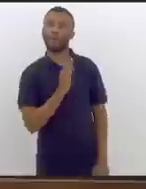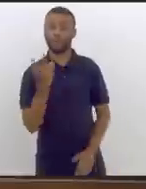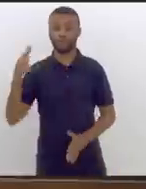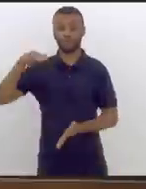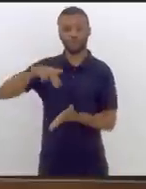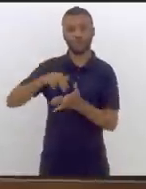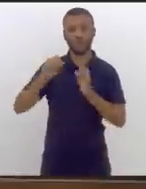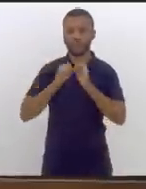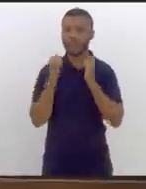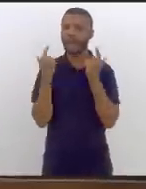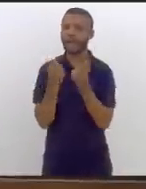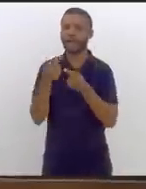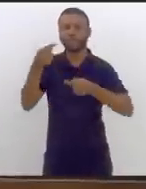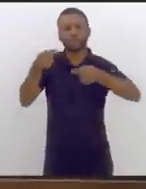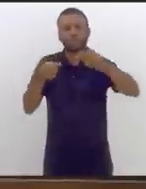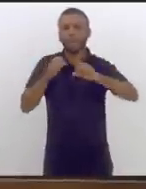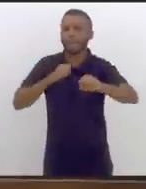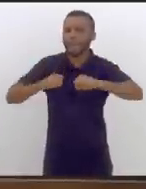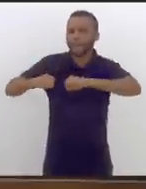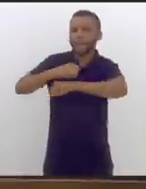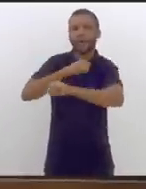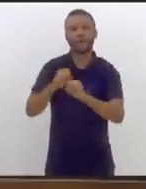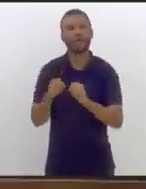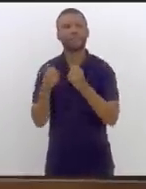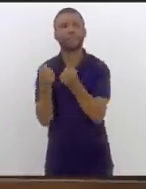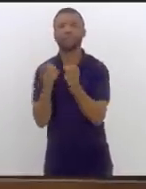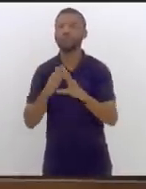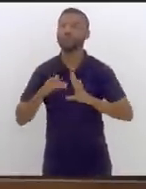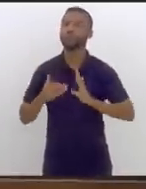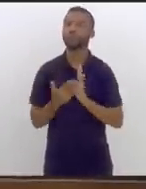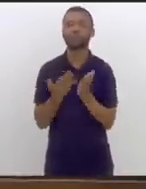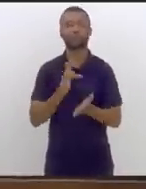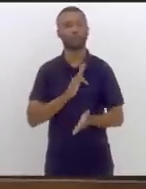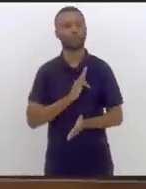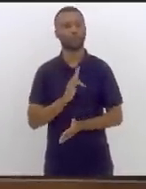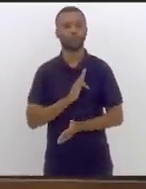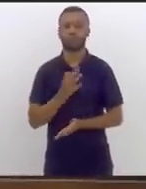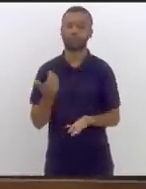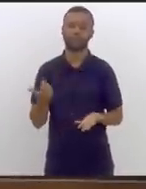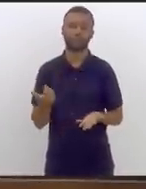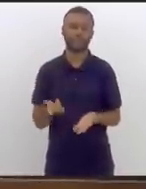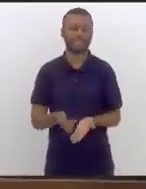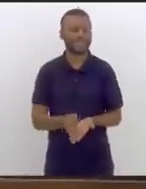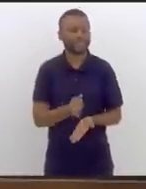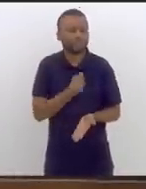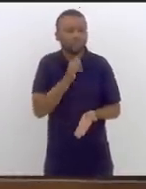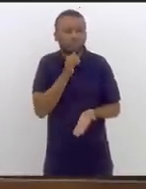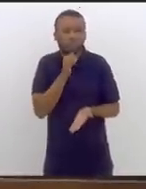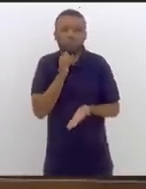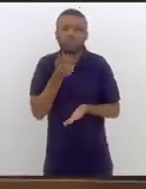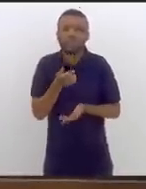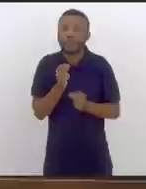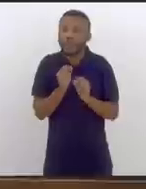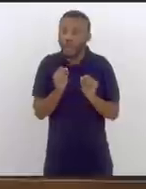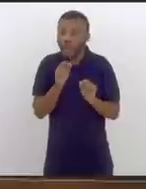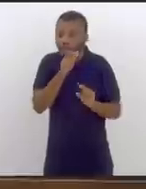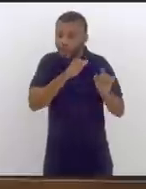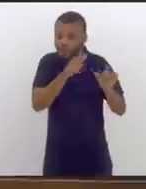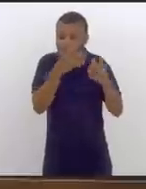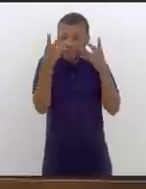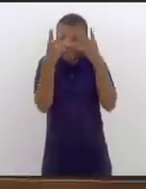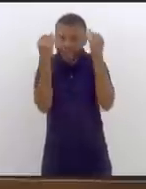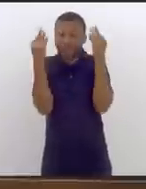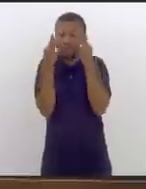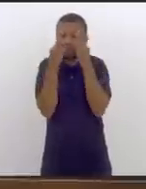vou estar lutando por todos os policiais que aquilo que eu falo é muito triste quando as pessoas esquecem por onde passou